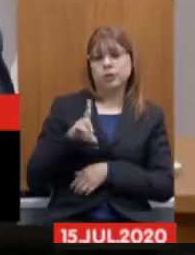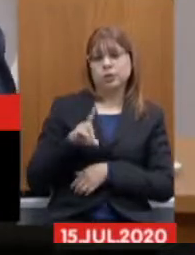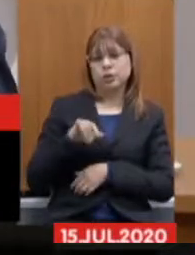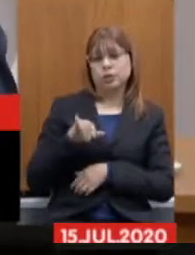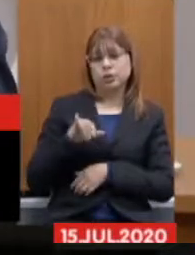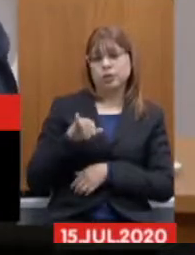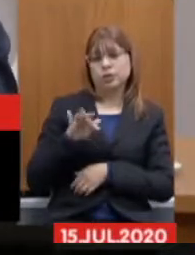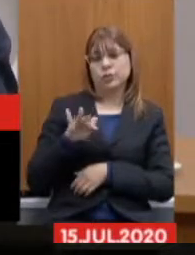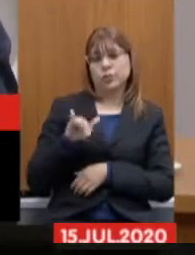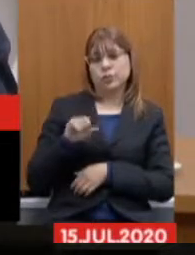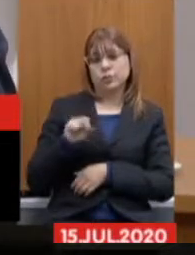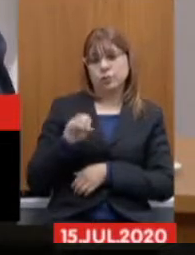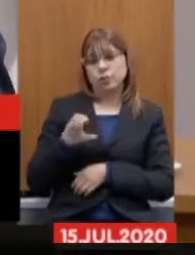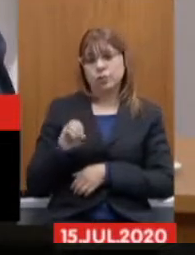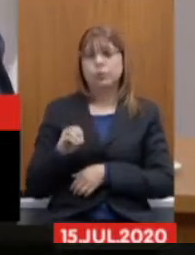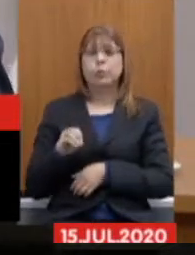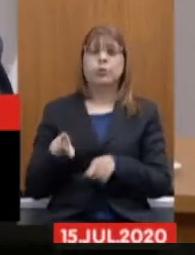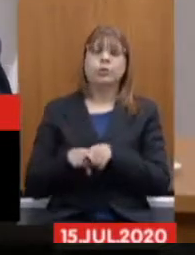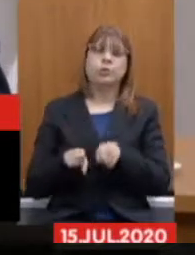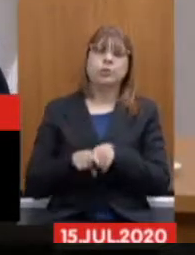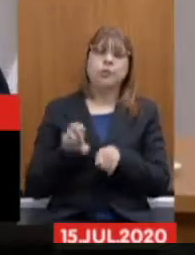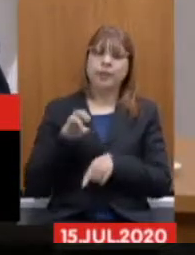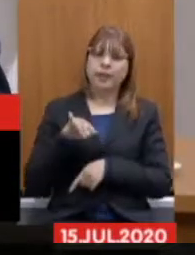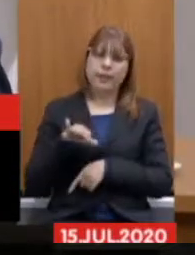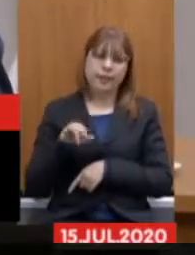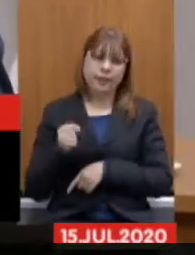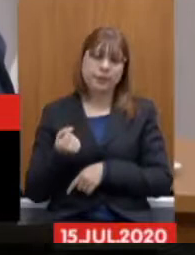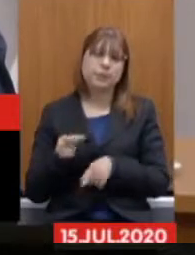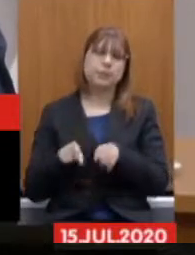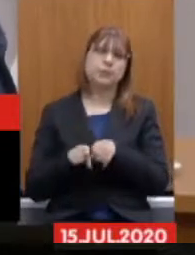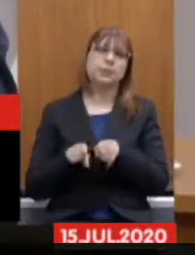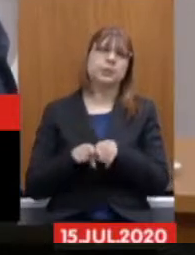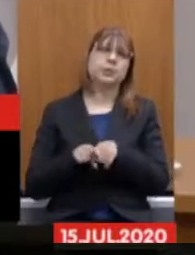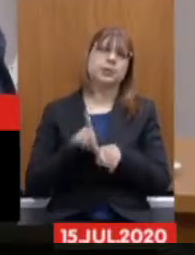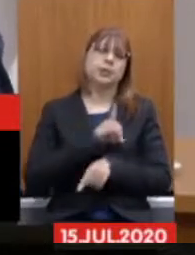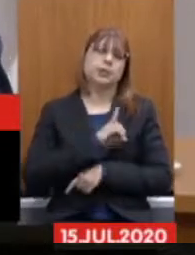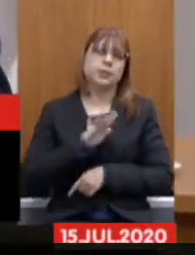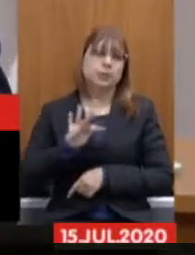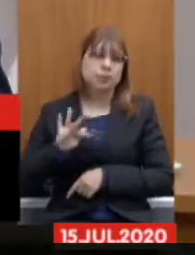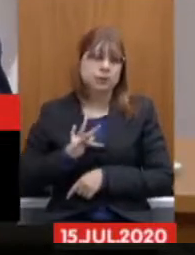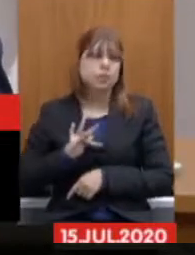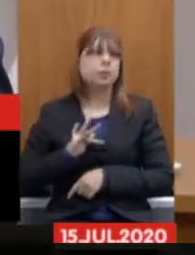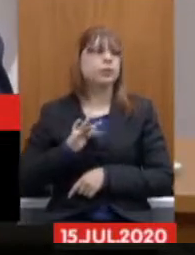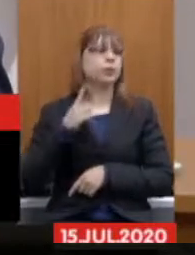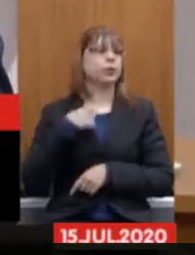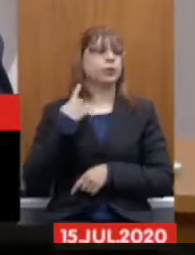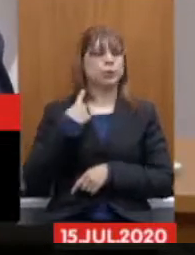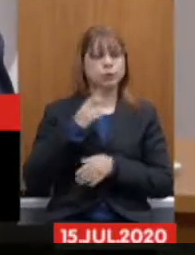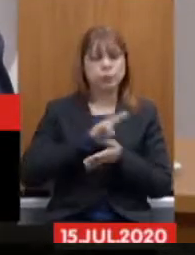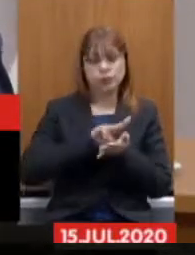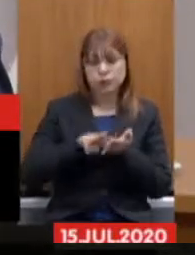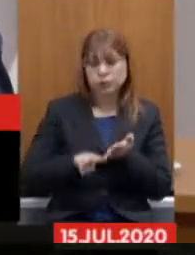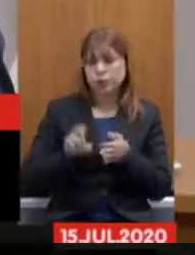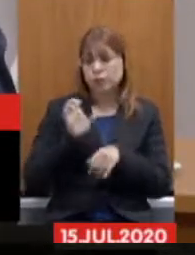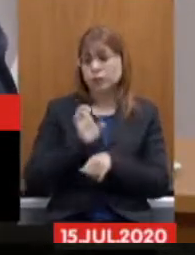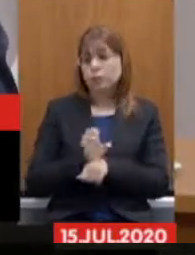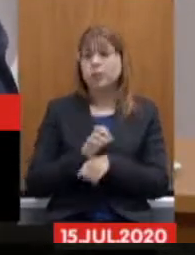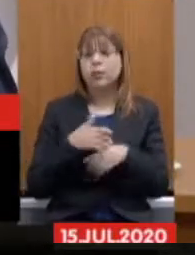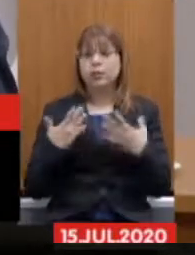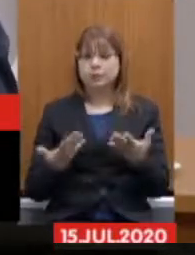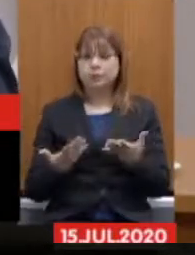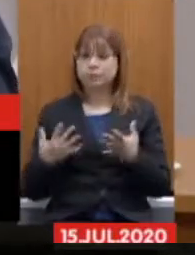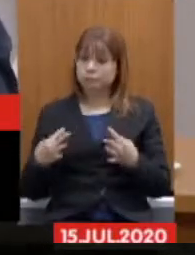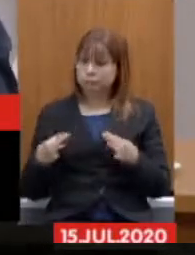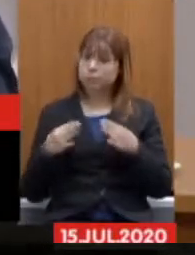enéas xavier que é presidente da mp e a defensoria pública advocacia do estado pois bem todos